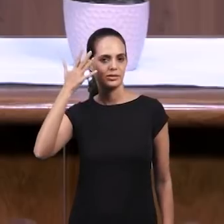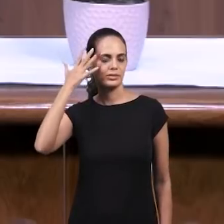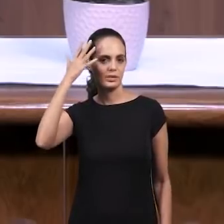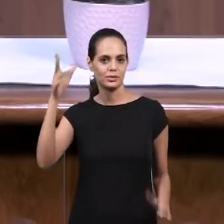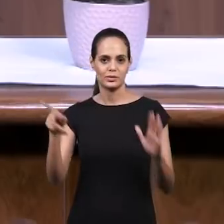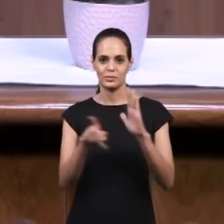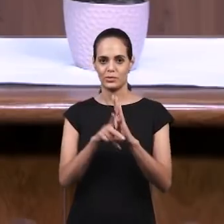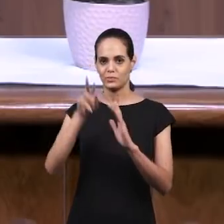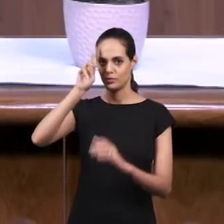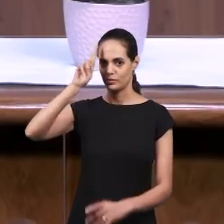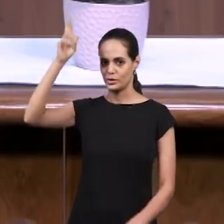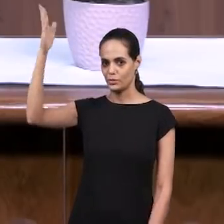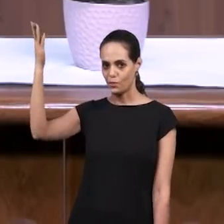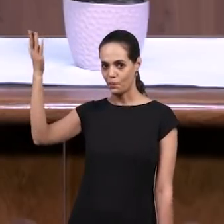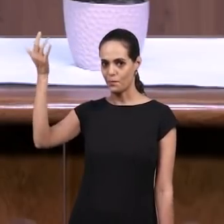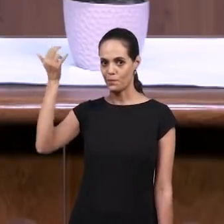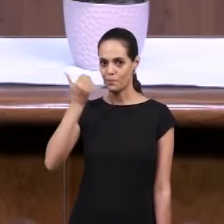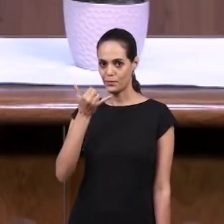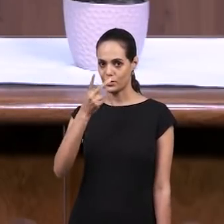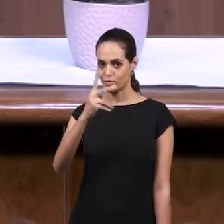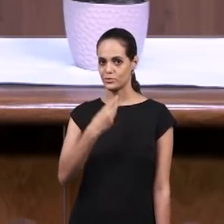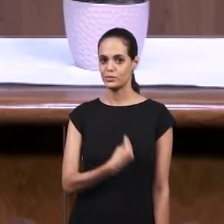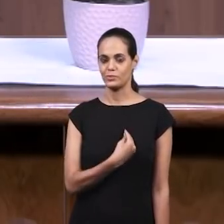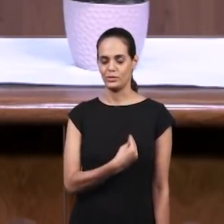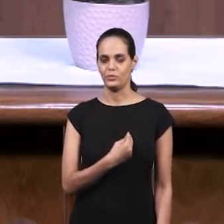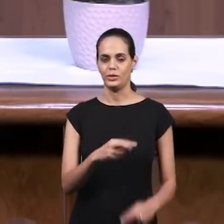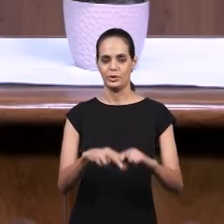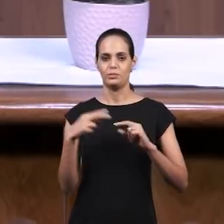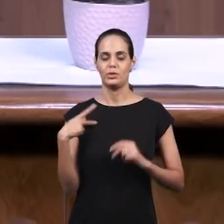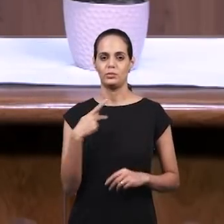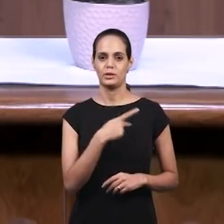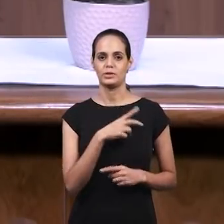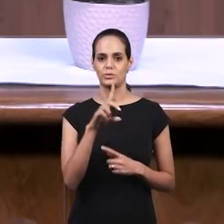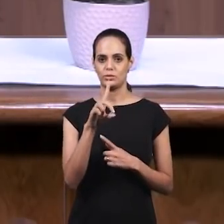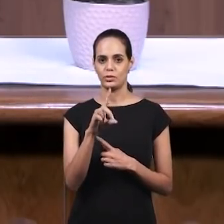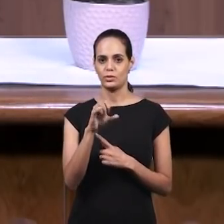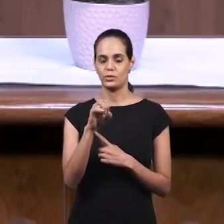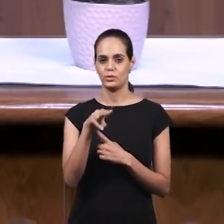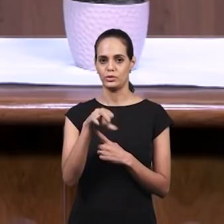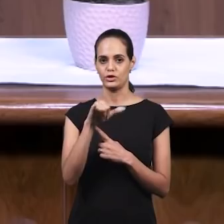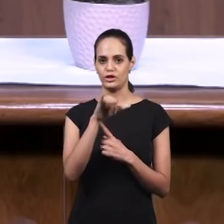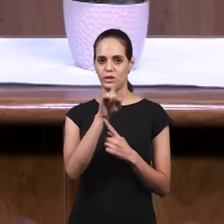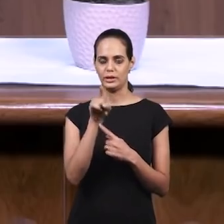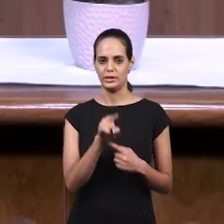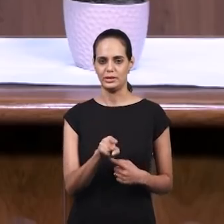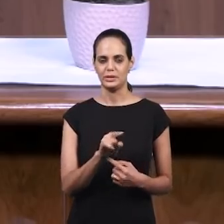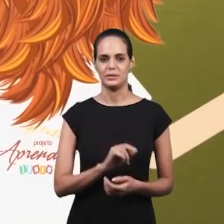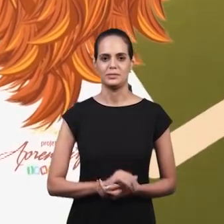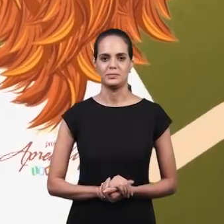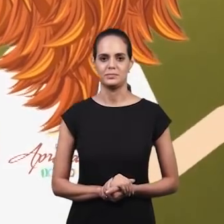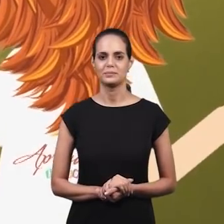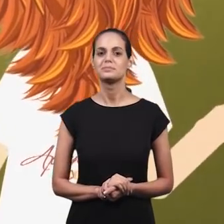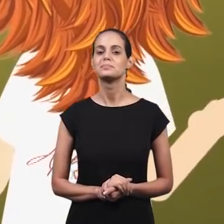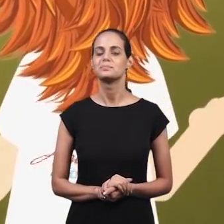à mensagem da parte do Senhor para você através do pastor Diniz Azevedo.